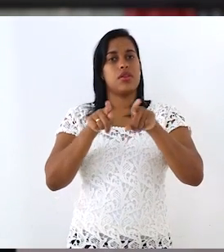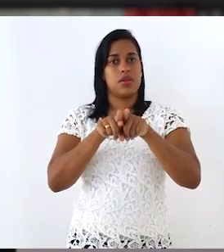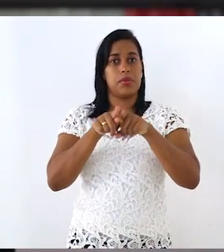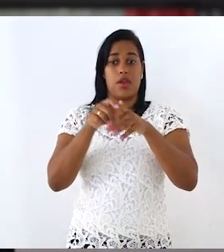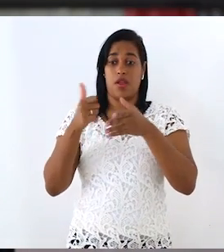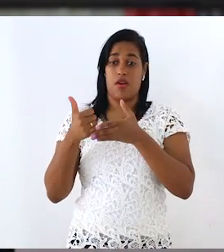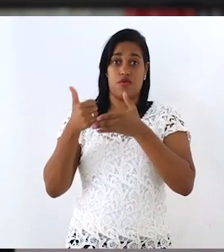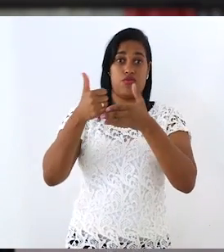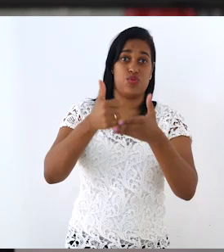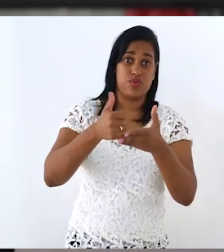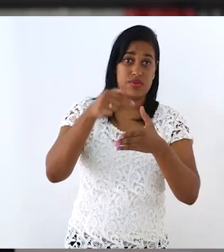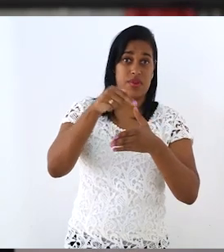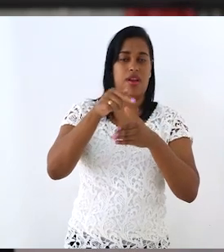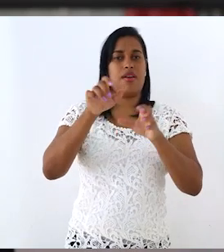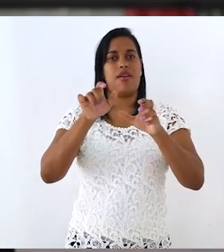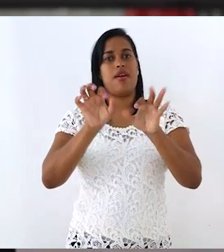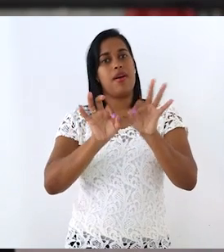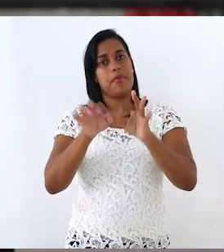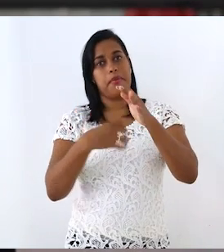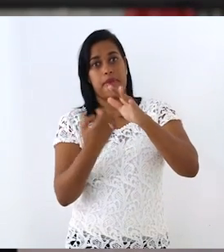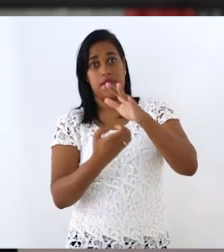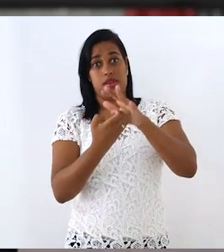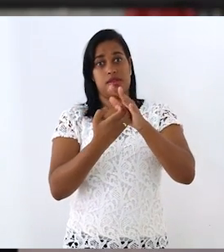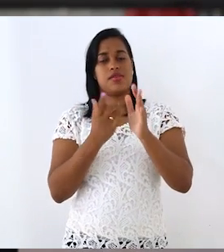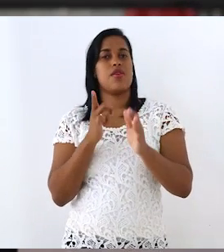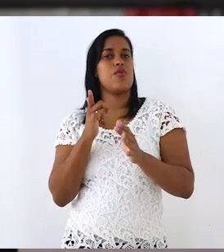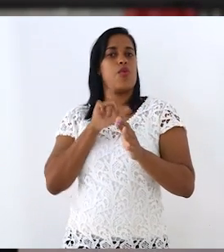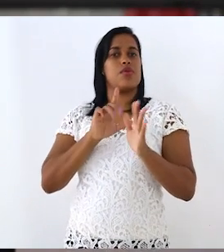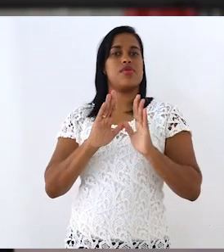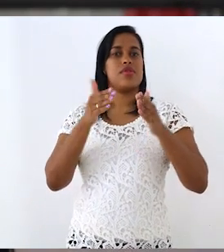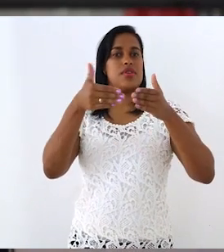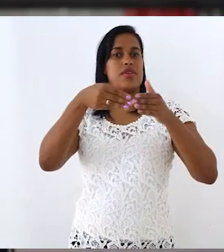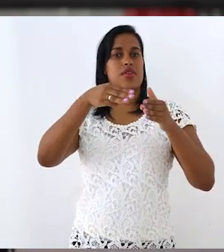a organização a alcançar as suas metas.